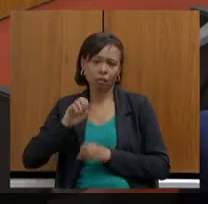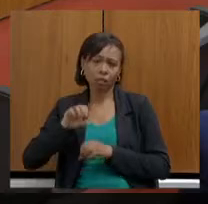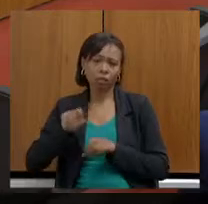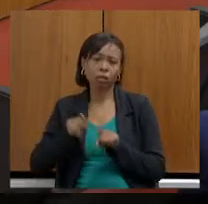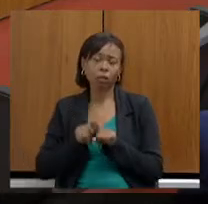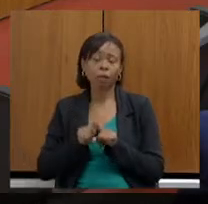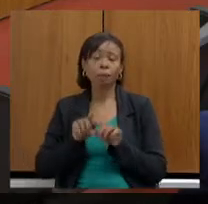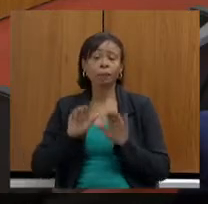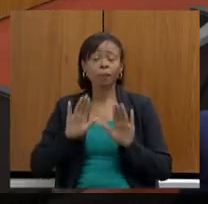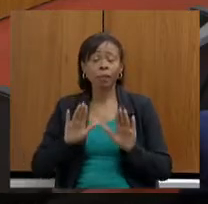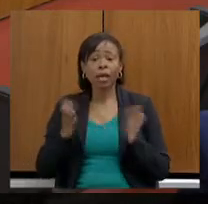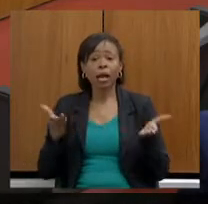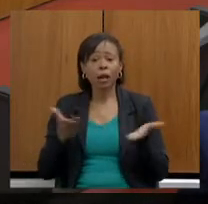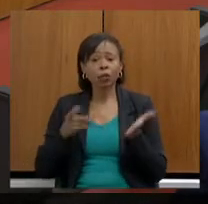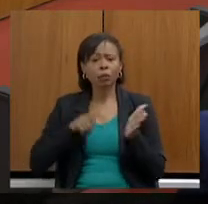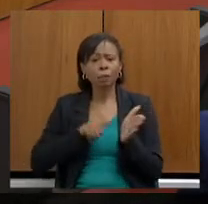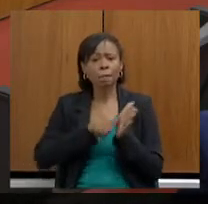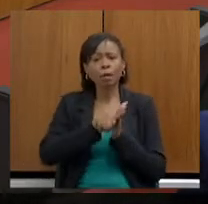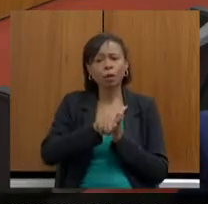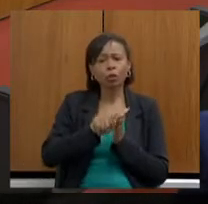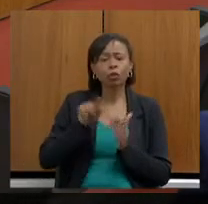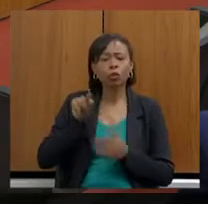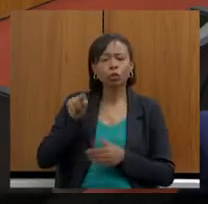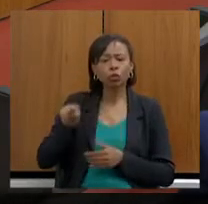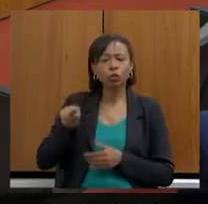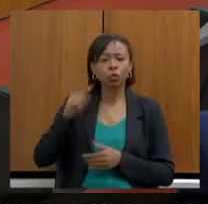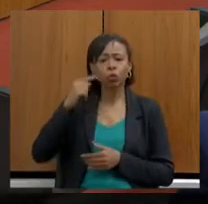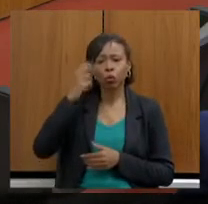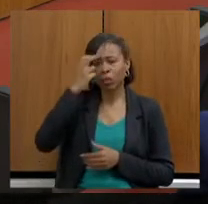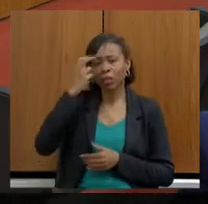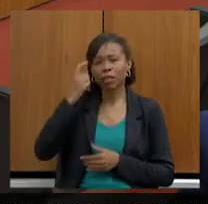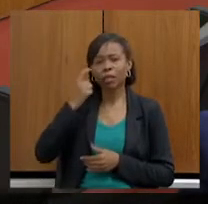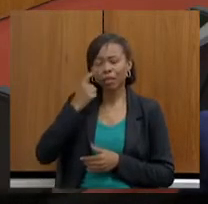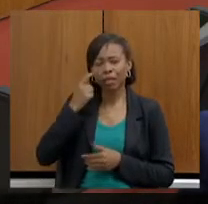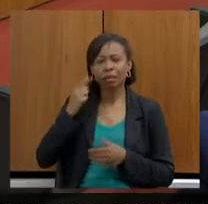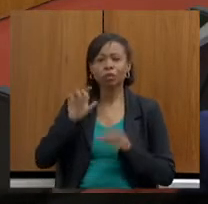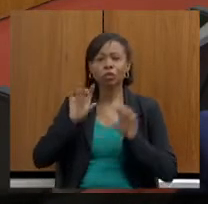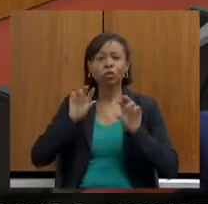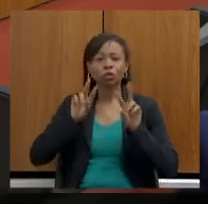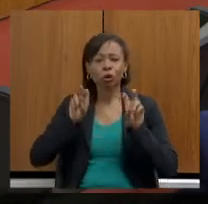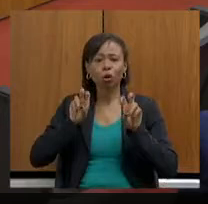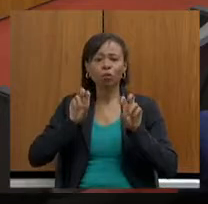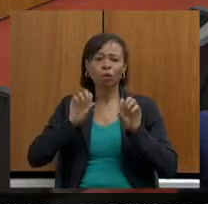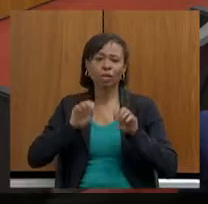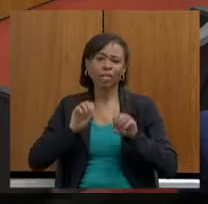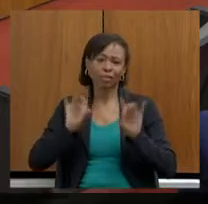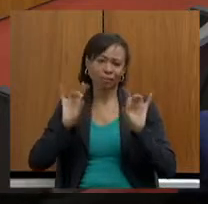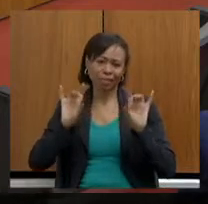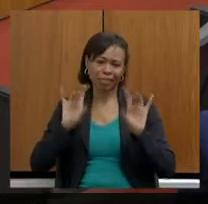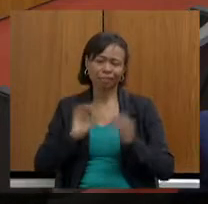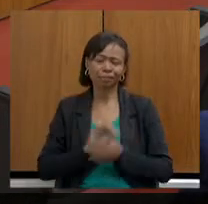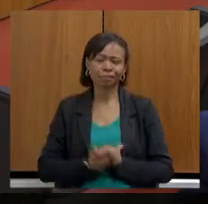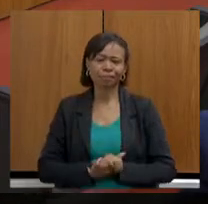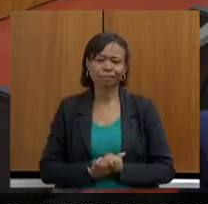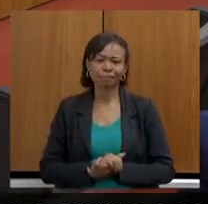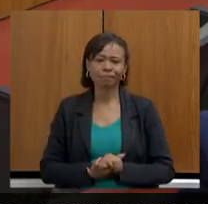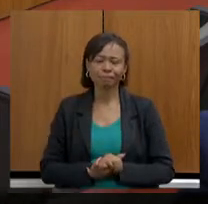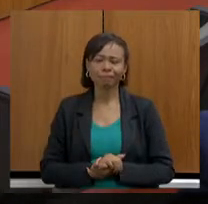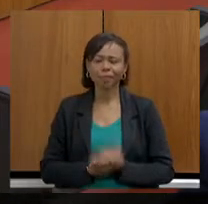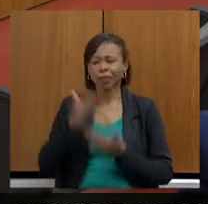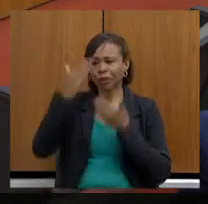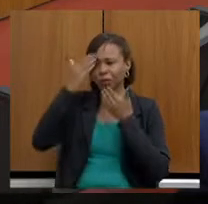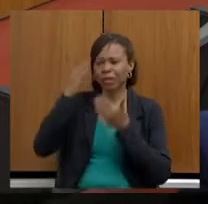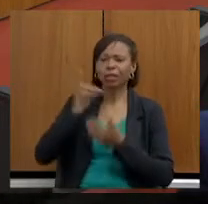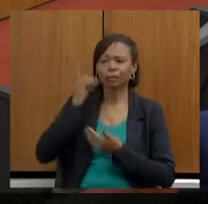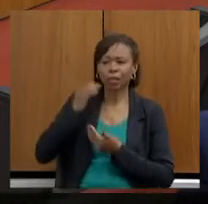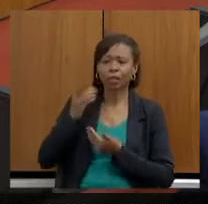pergunta aqui do deputado Guilherme sobre educação especial Tá bom obrigada obrigada a deputada antes de passar a